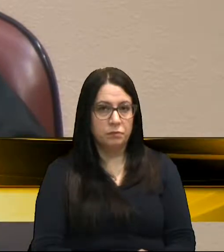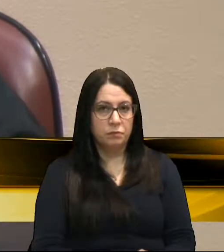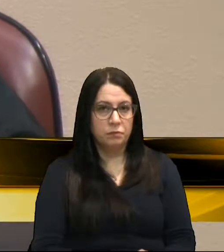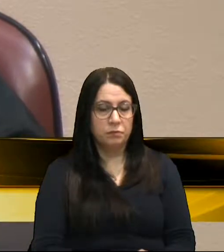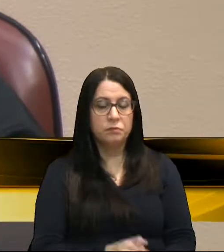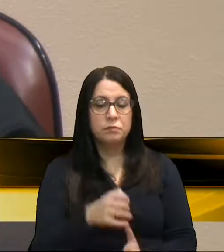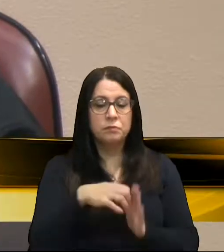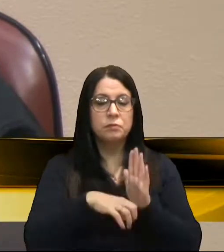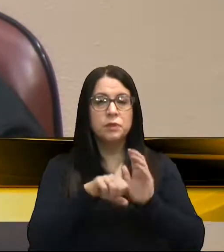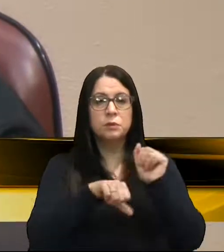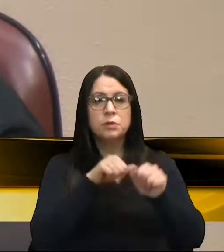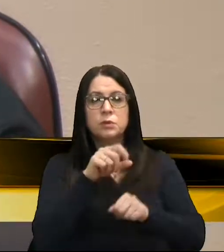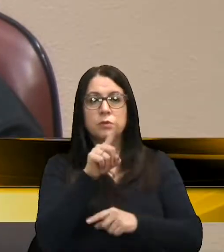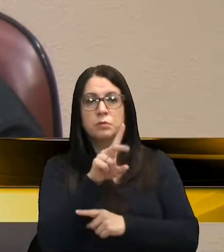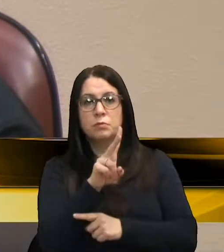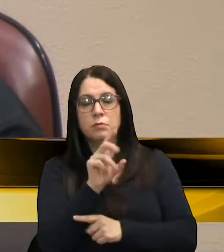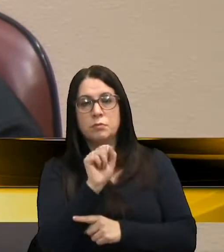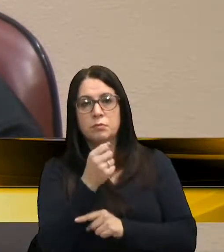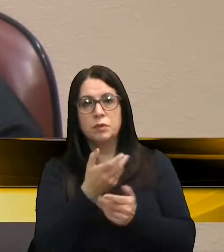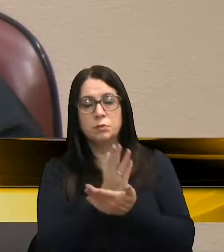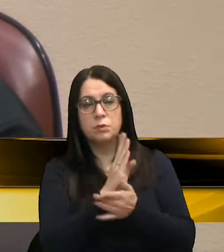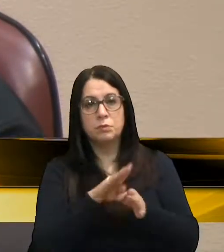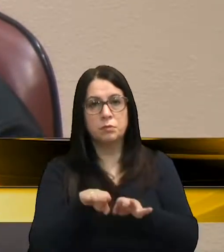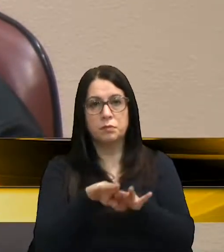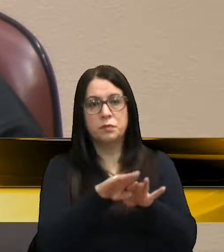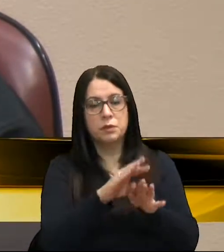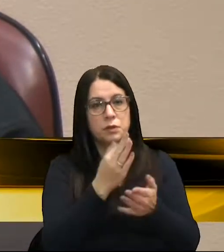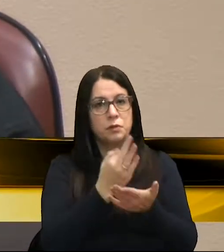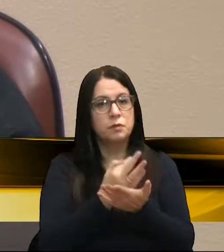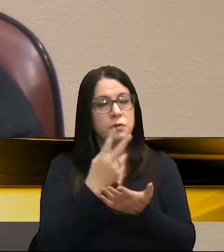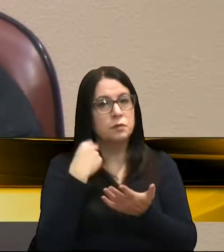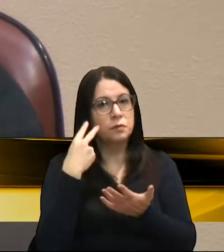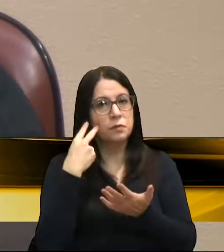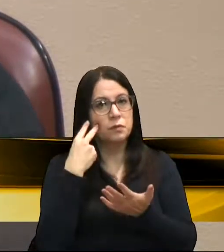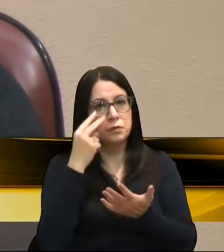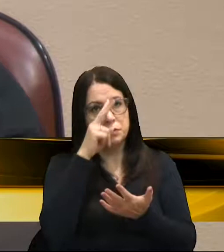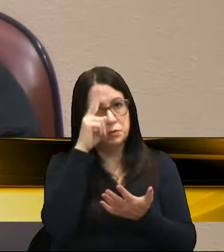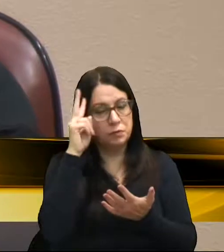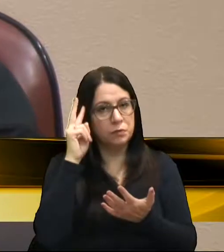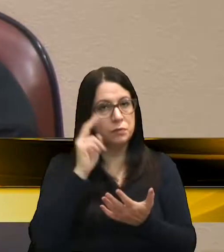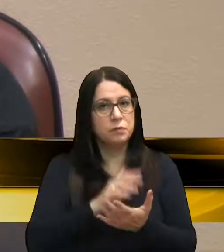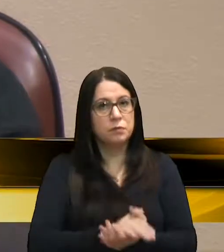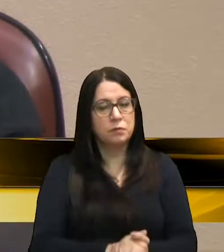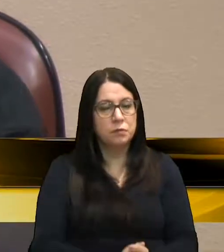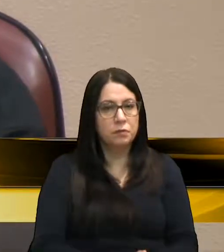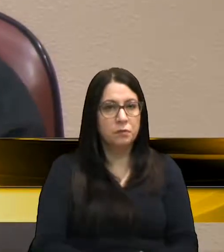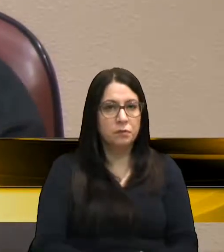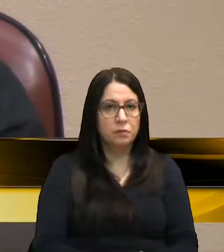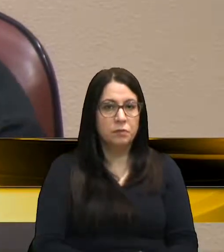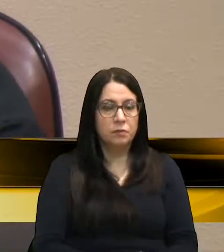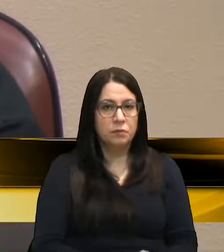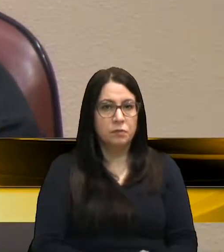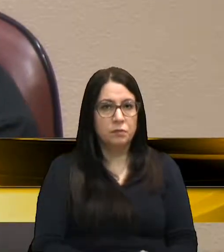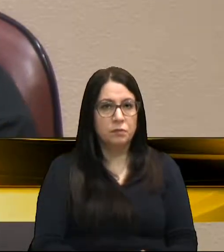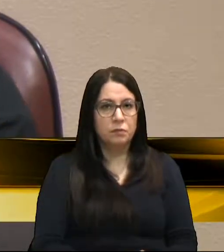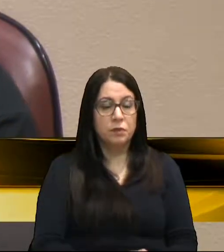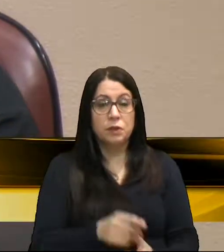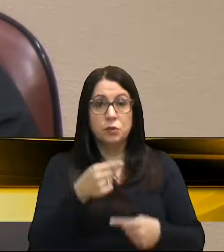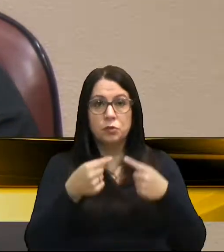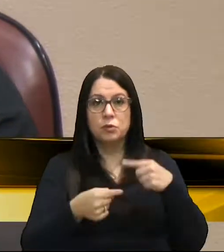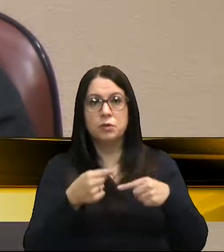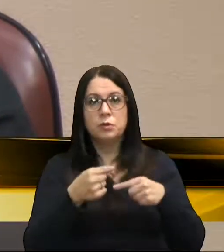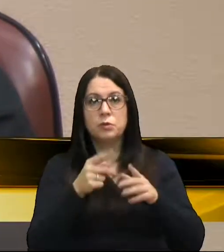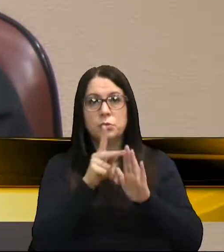Emenda modificativa 1/2018, aprovada por unanimidade, com ausência do vereador Velocino Ues. Em discussão,